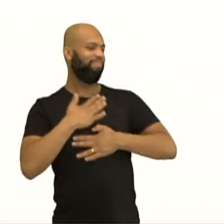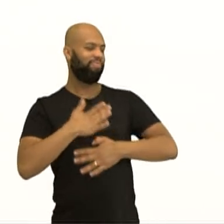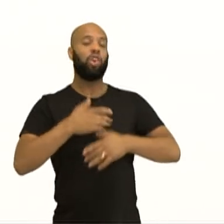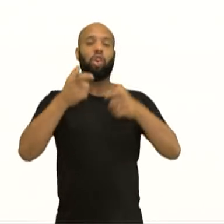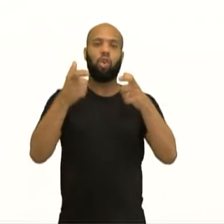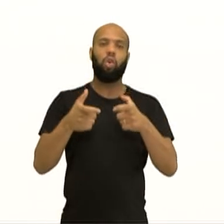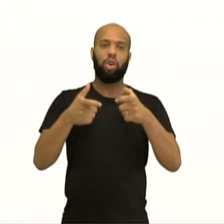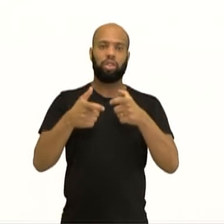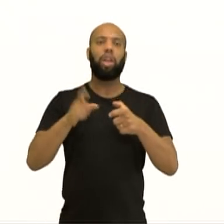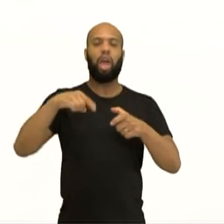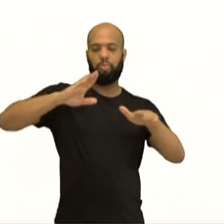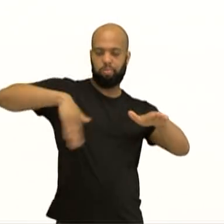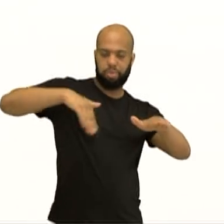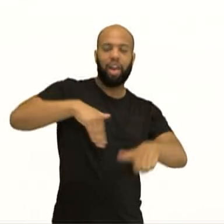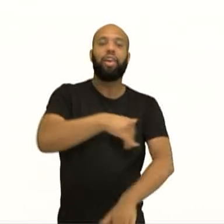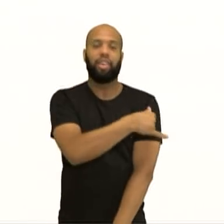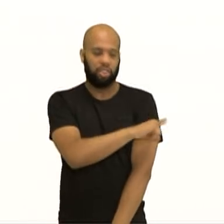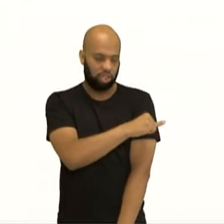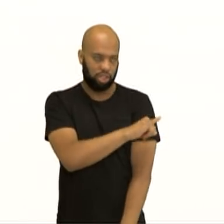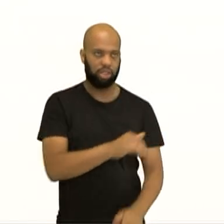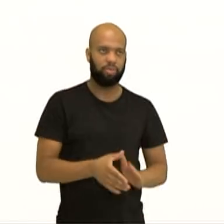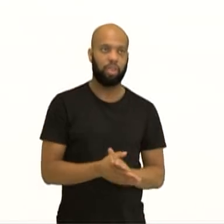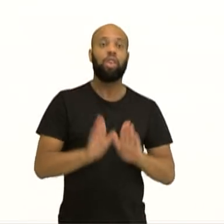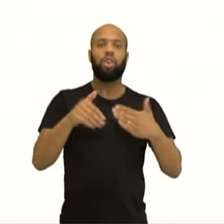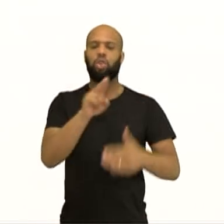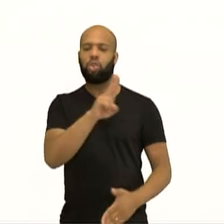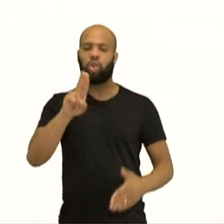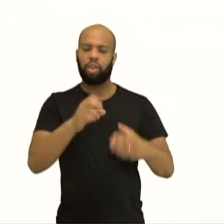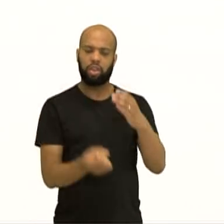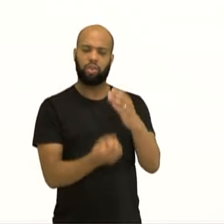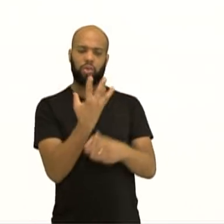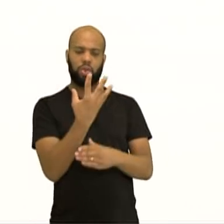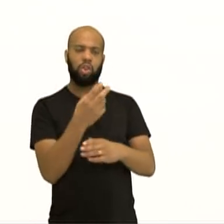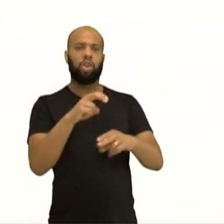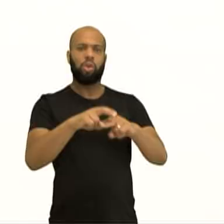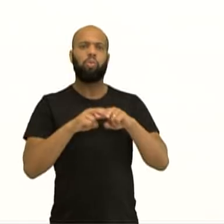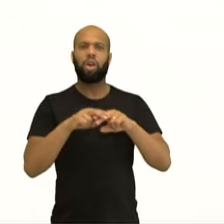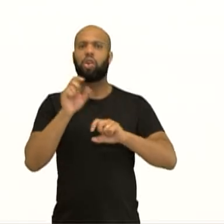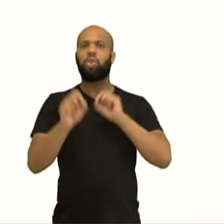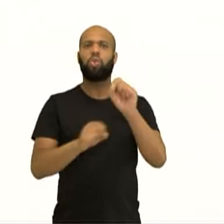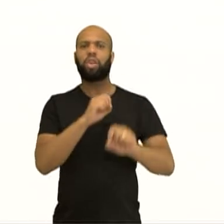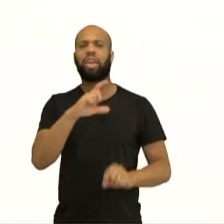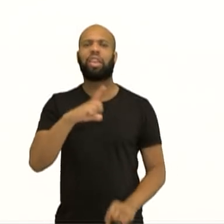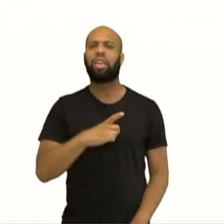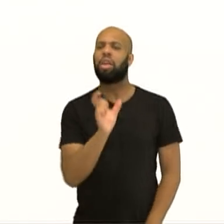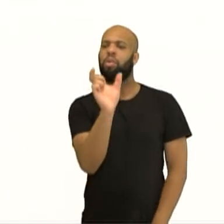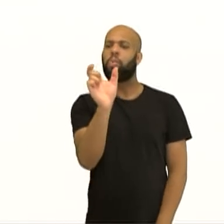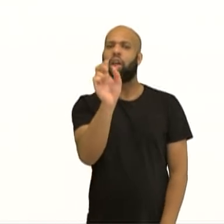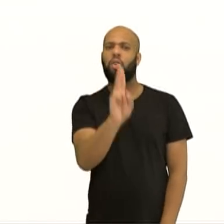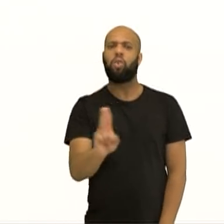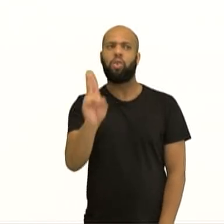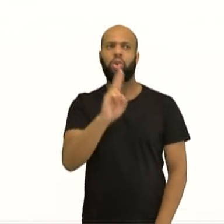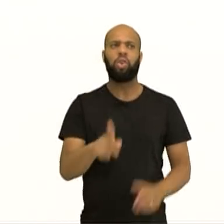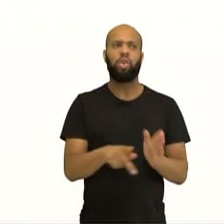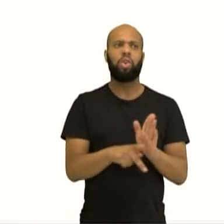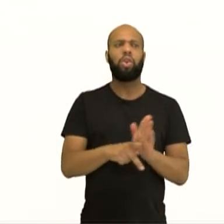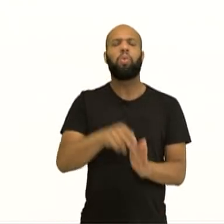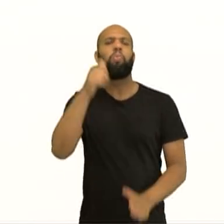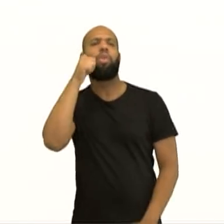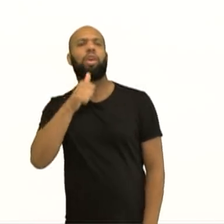de Janeiro. Seu nome foi criado a partir de qual termo utilizado pelas